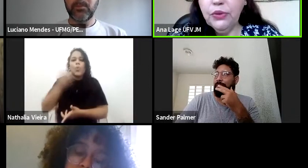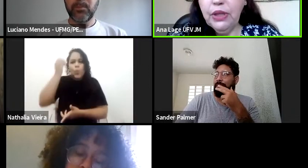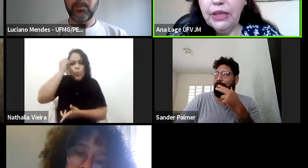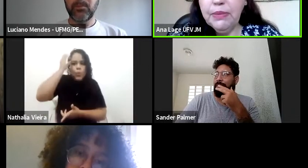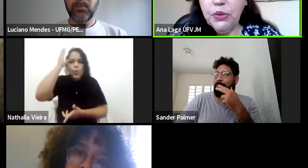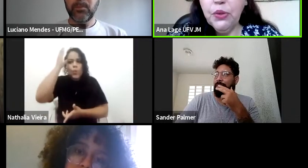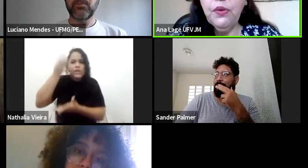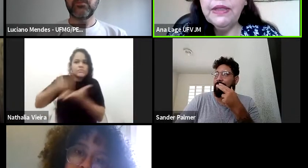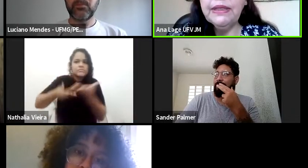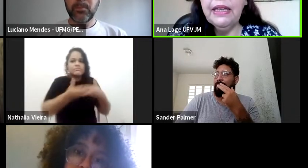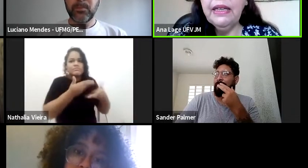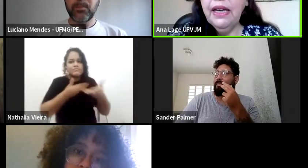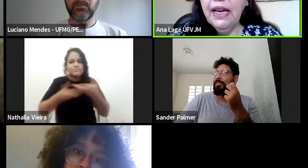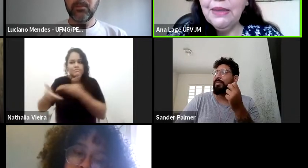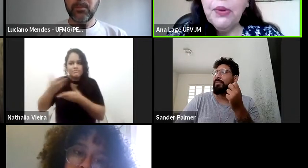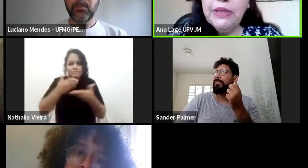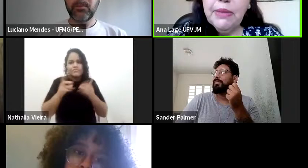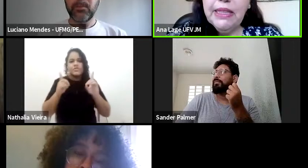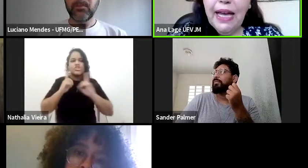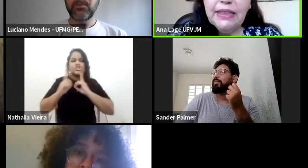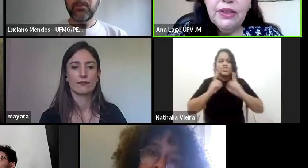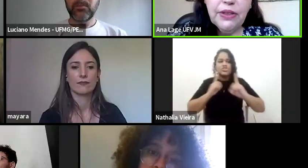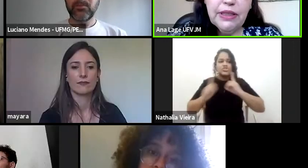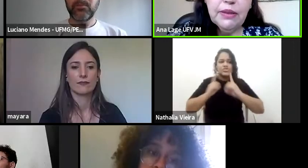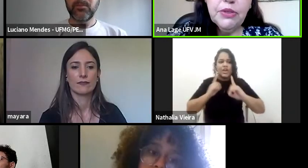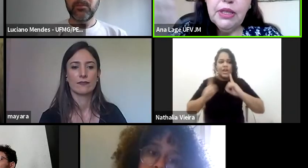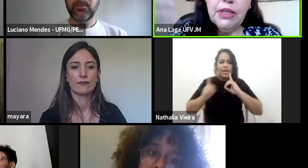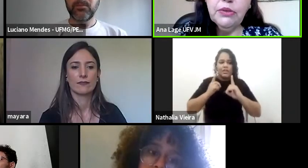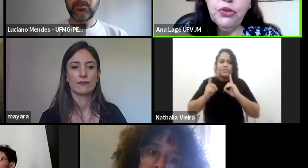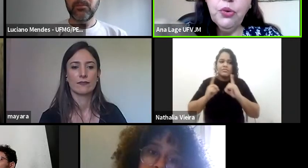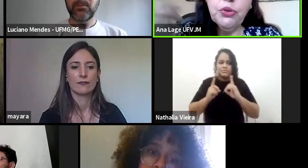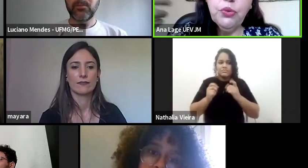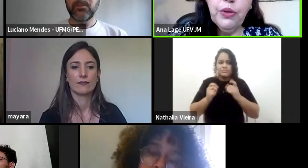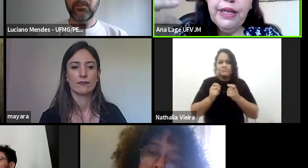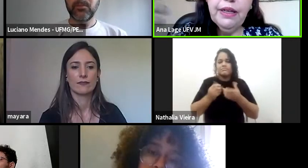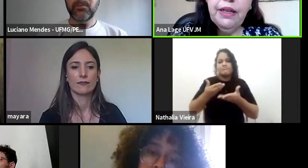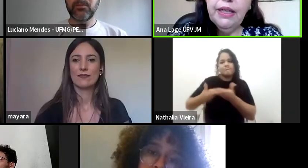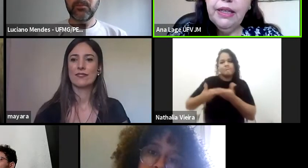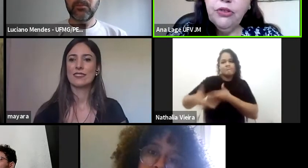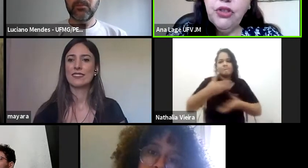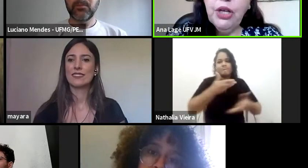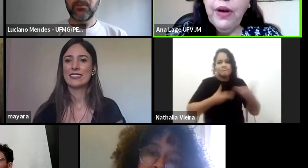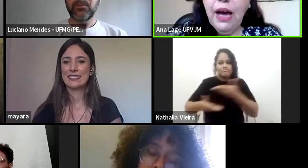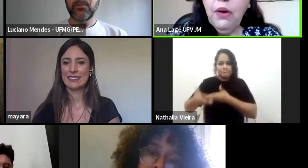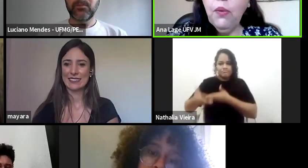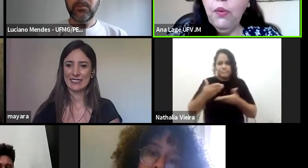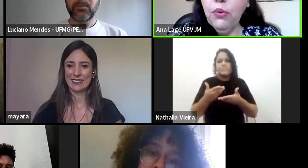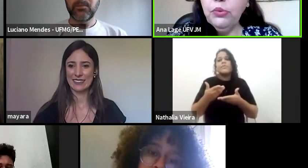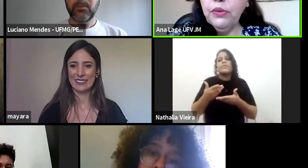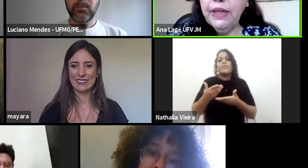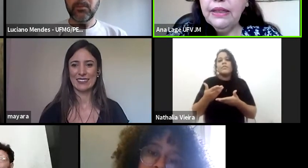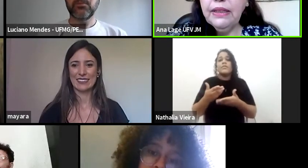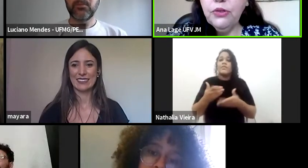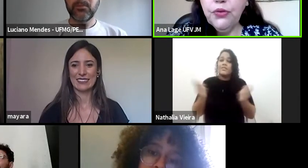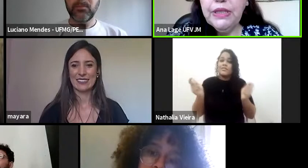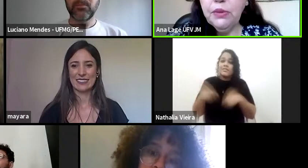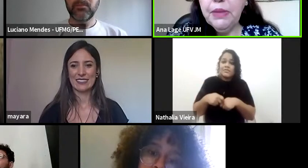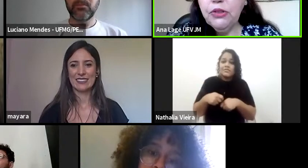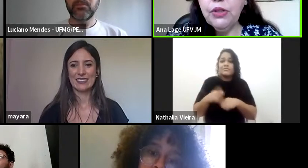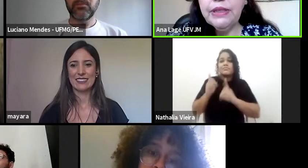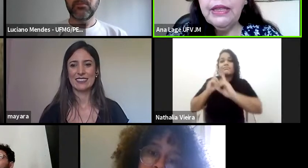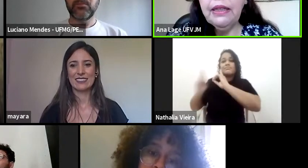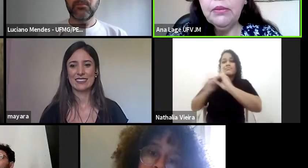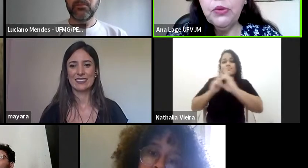entre as pessoas, as possibilidades que nós estamos com a gente construir e dialogar com o outro, que